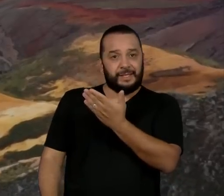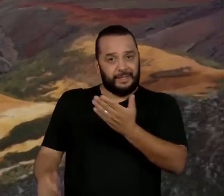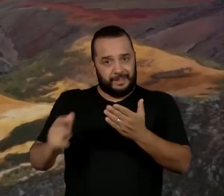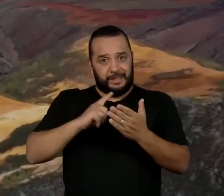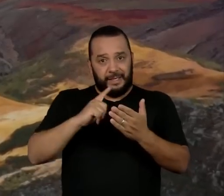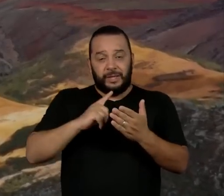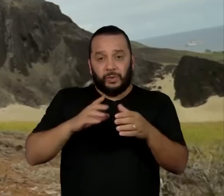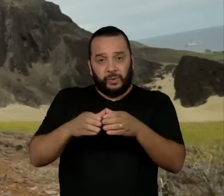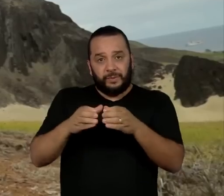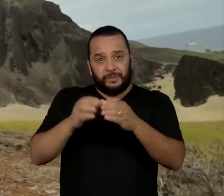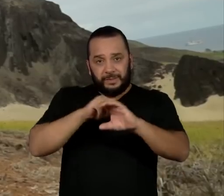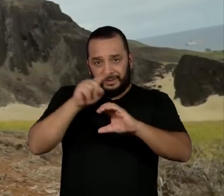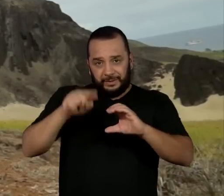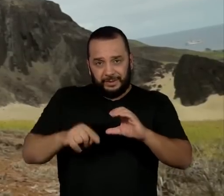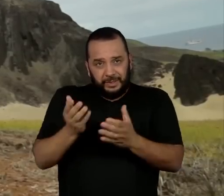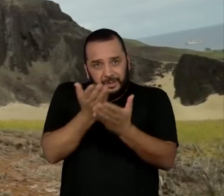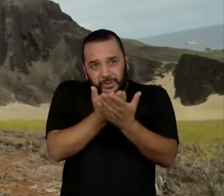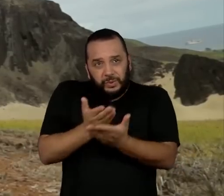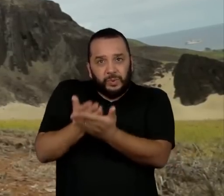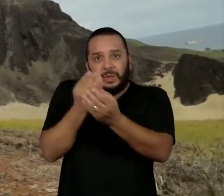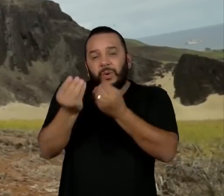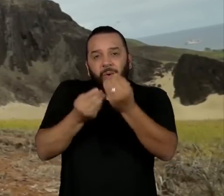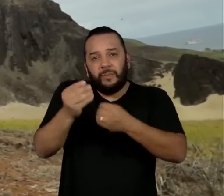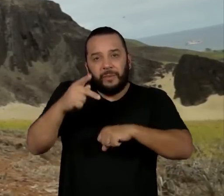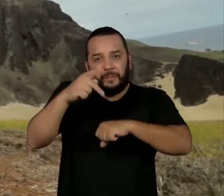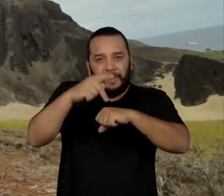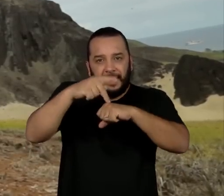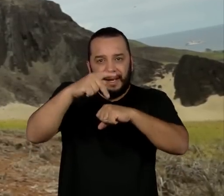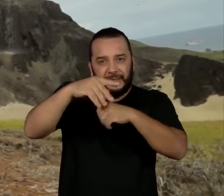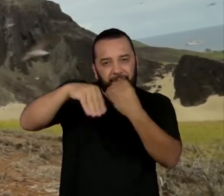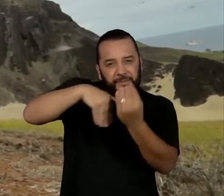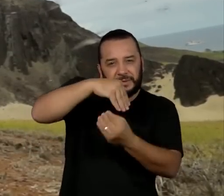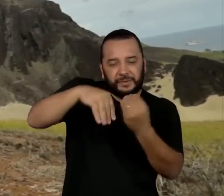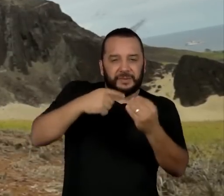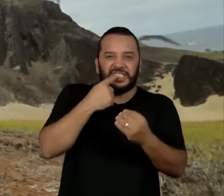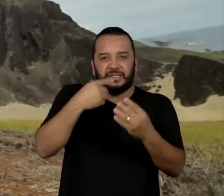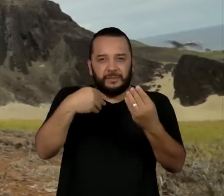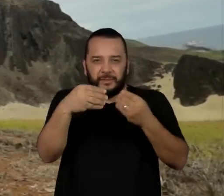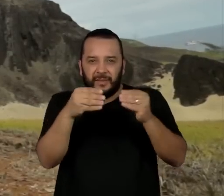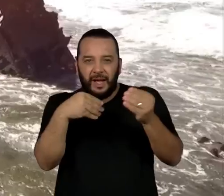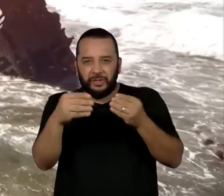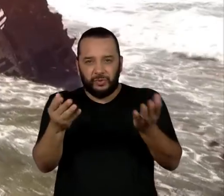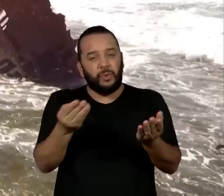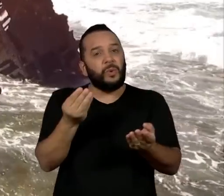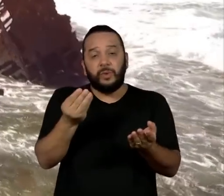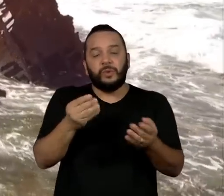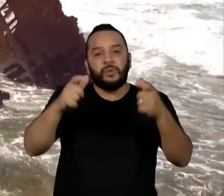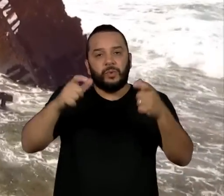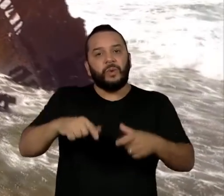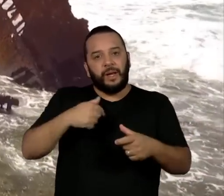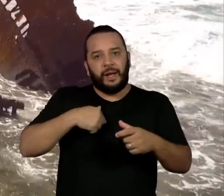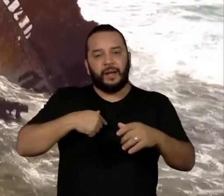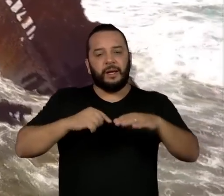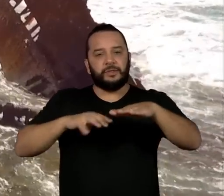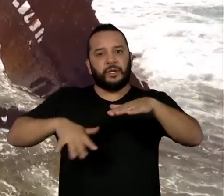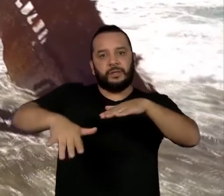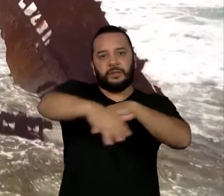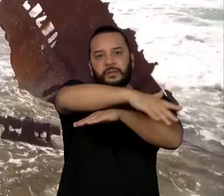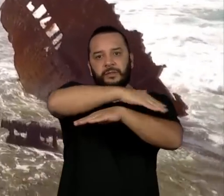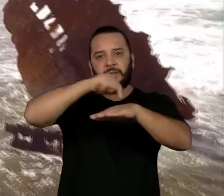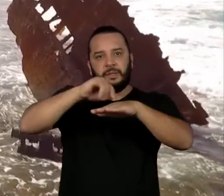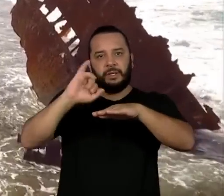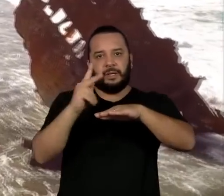Uma equipe de cientistas estuda a formação de rochas misturadas ao lixo plástico em uma ilha do litoral do Espírito